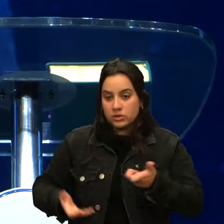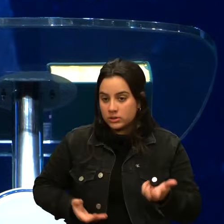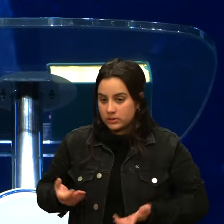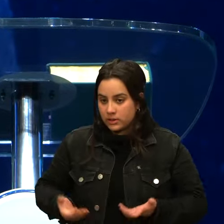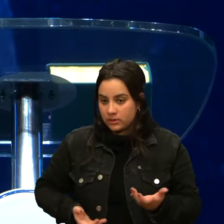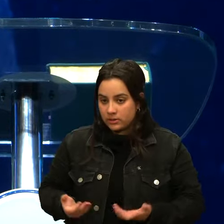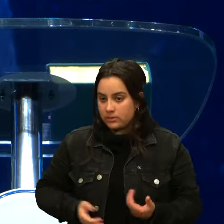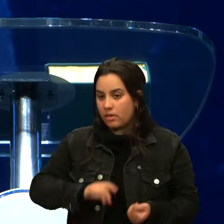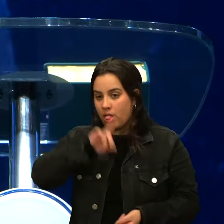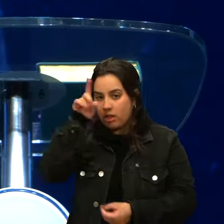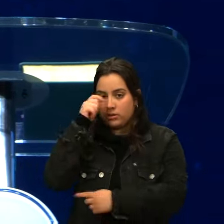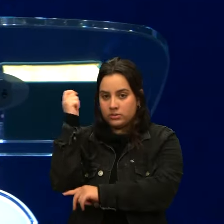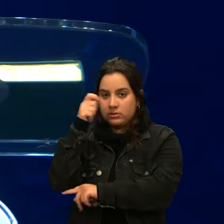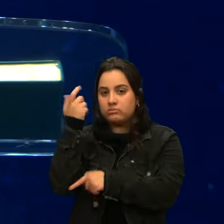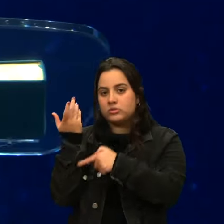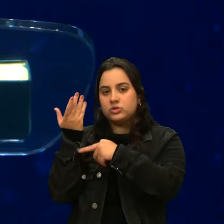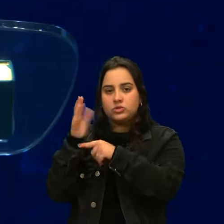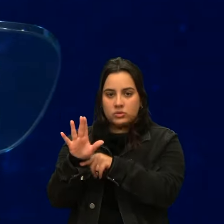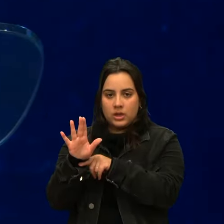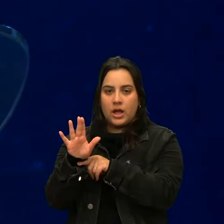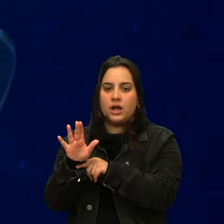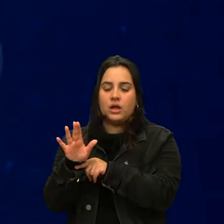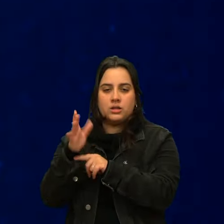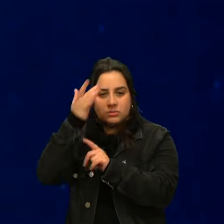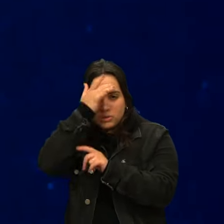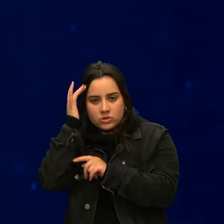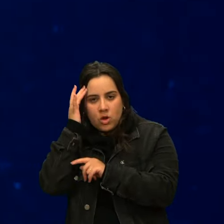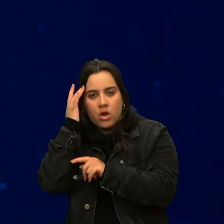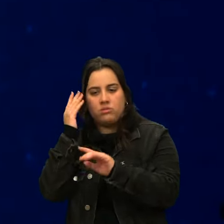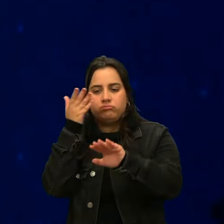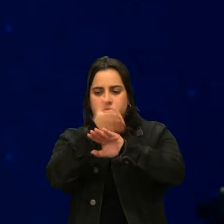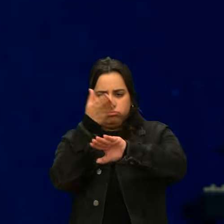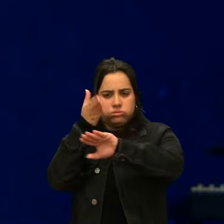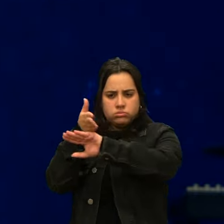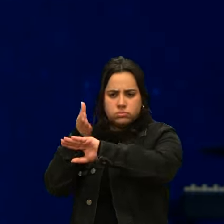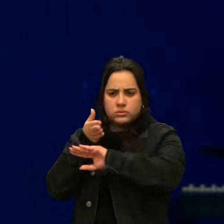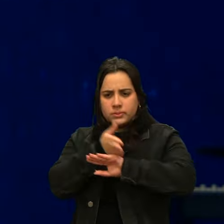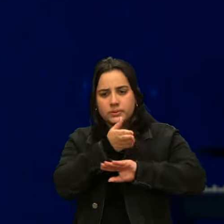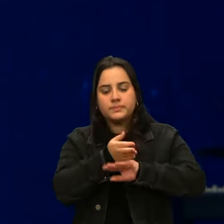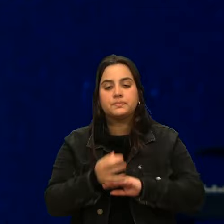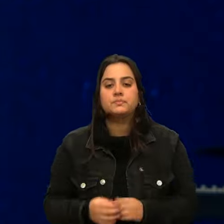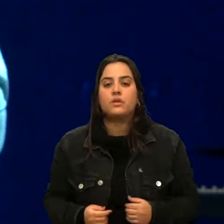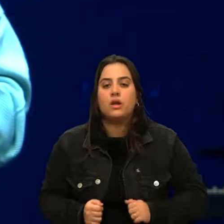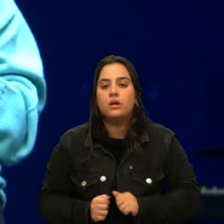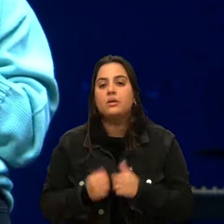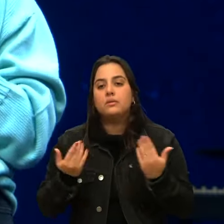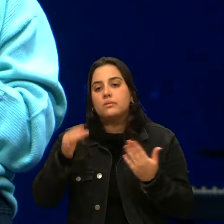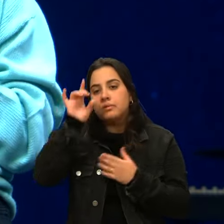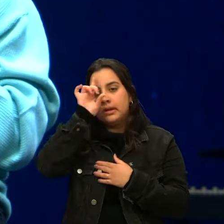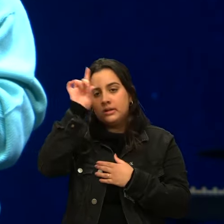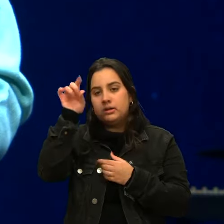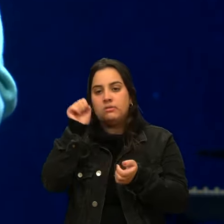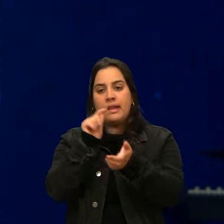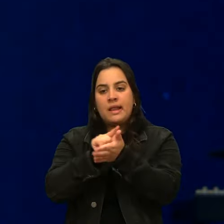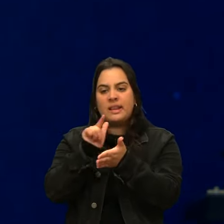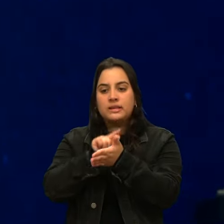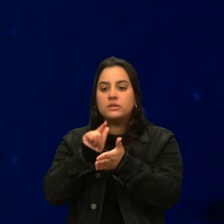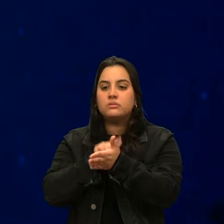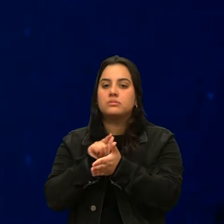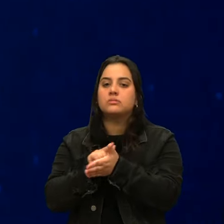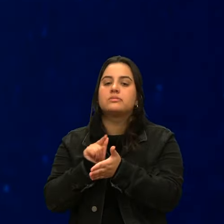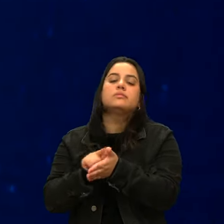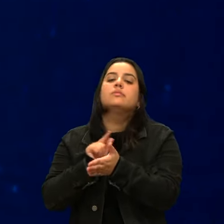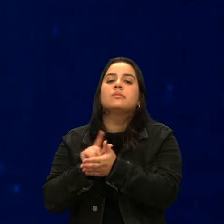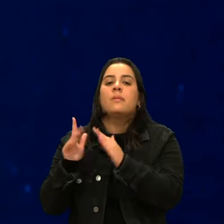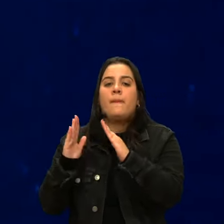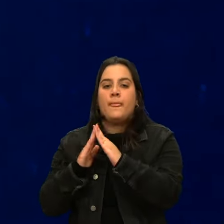gente foi ajudar ali o pessoal, a gente foi nos abrigos, tudo mais. E teve um dia que a gente foi limpar as casas. A gente foi